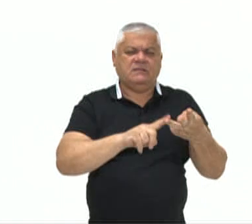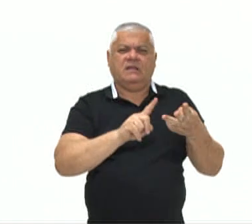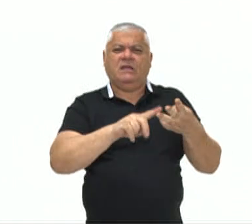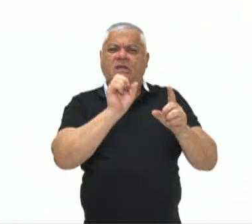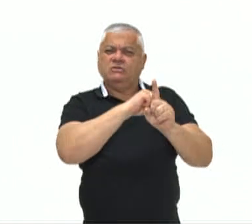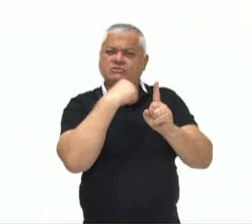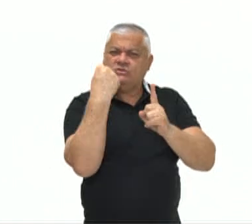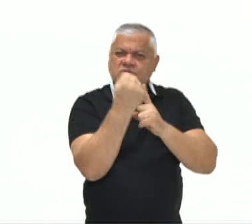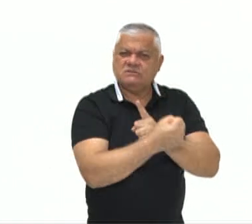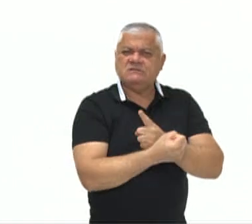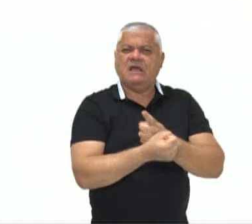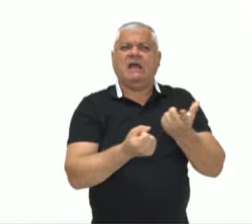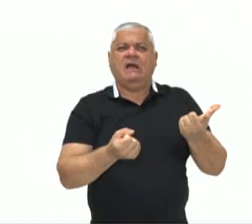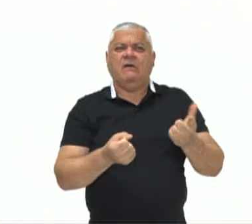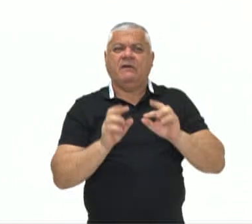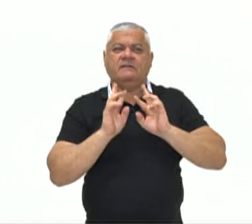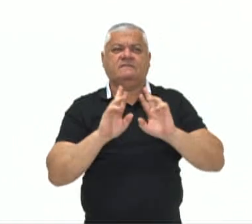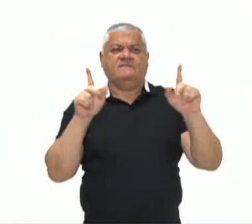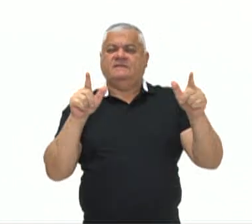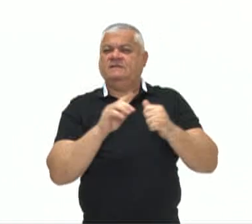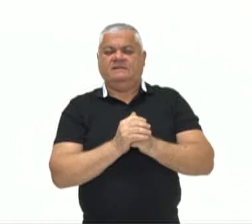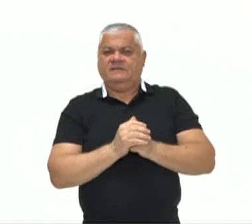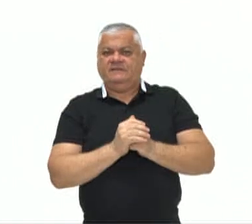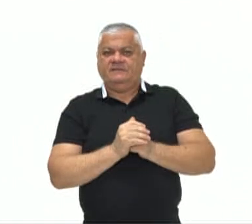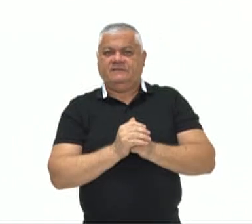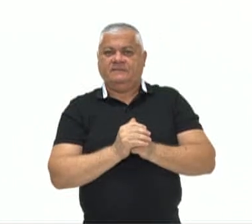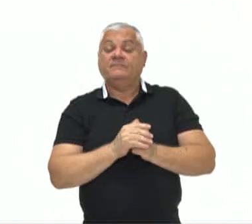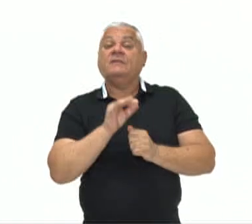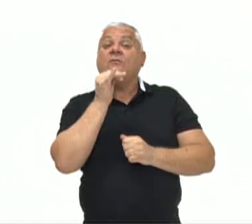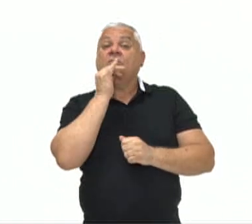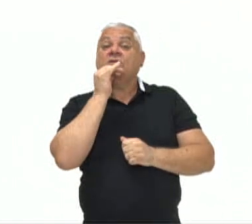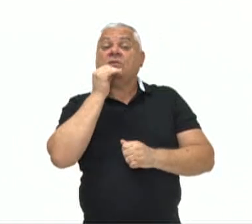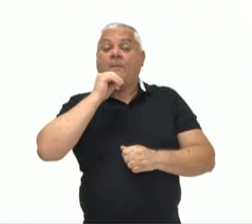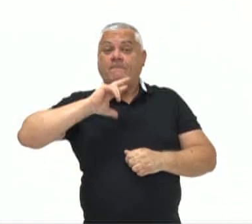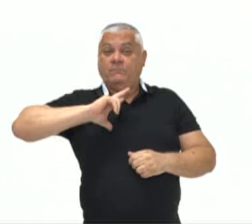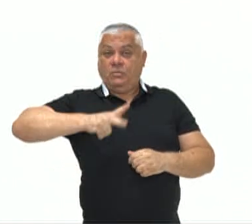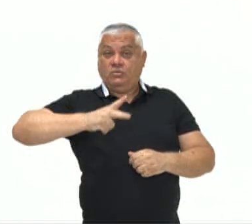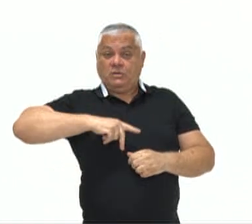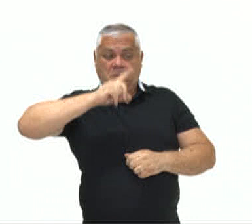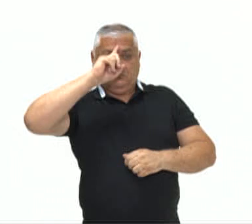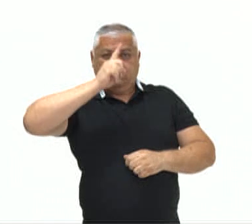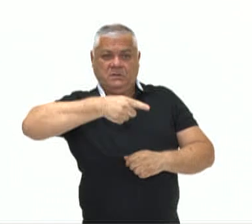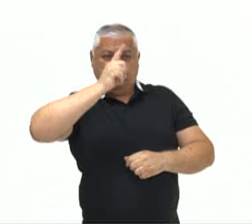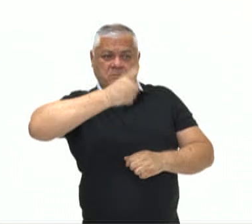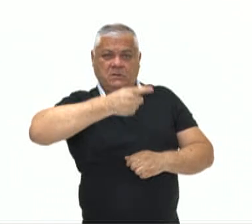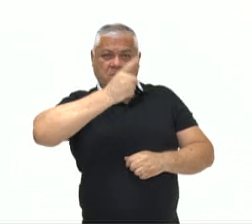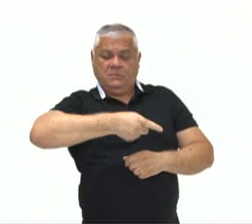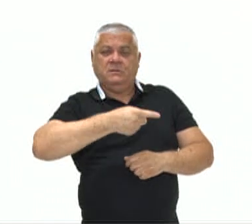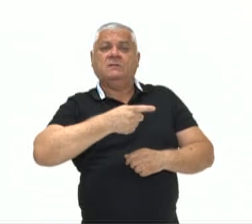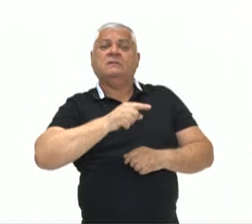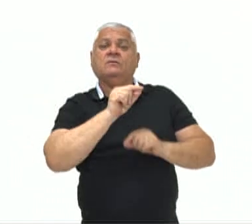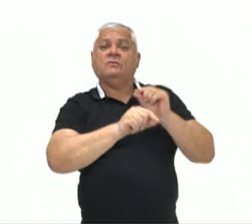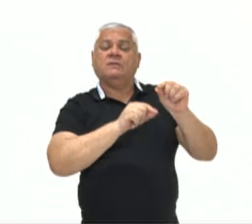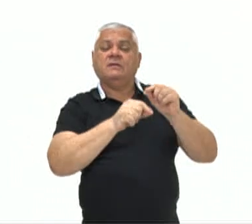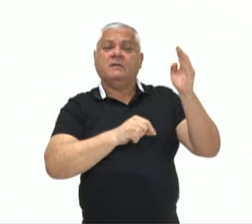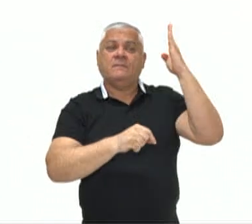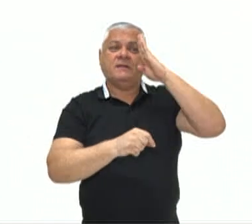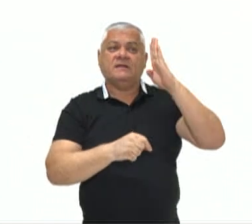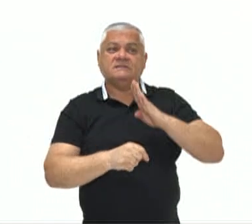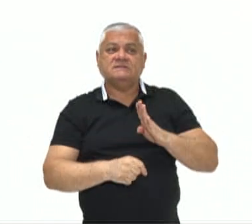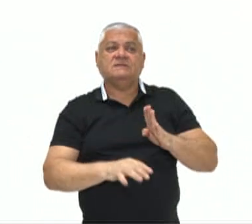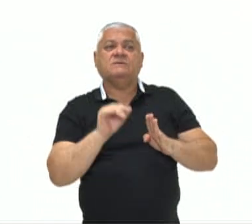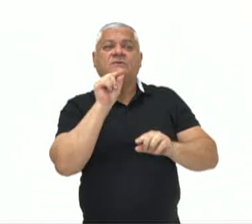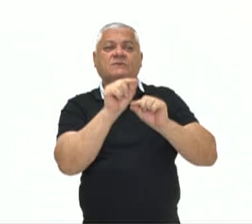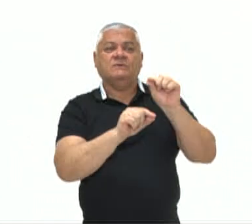brasileira. O Estado colonial herdou da metrópole portuguesa o